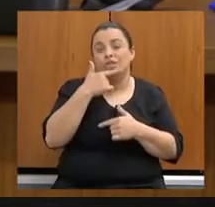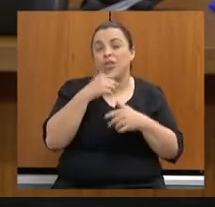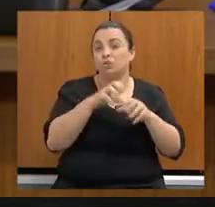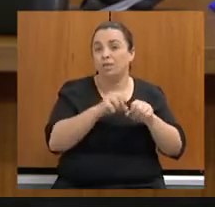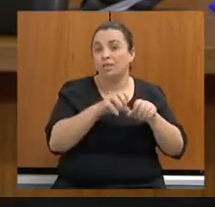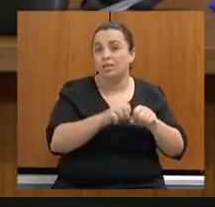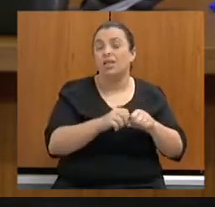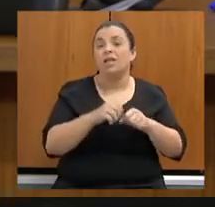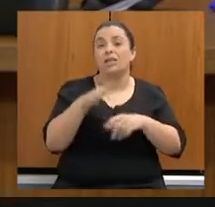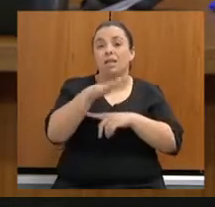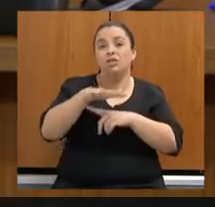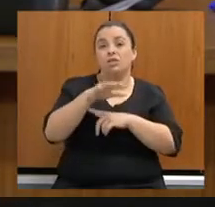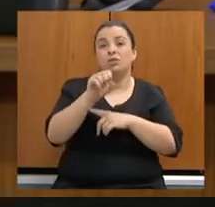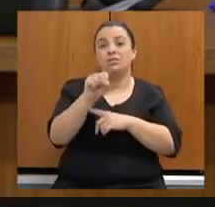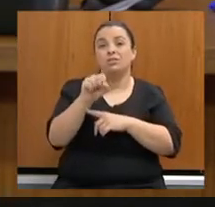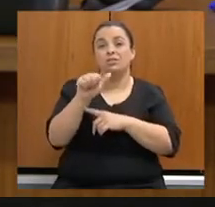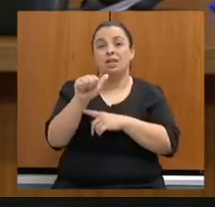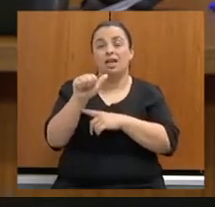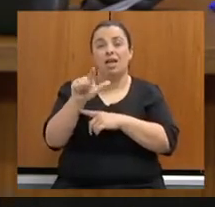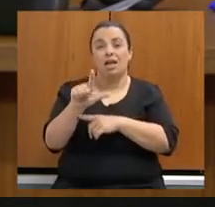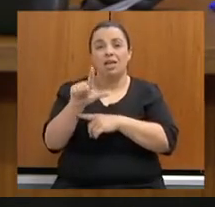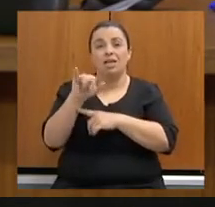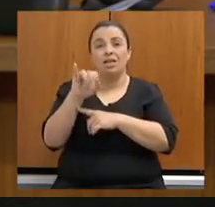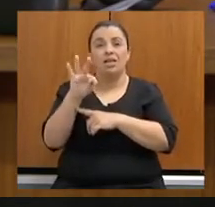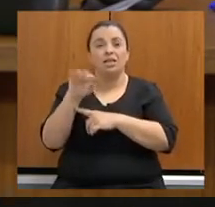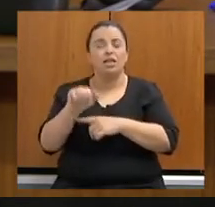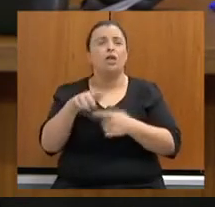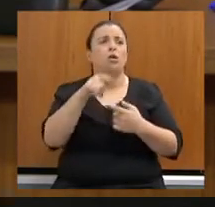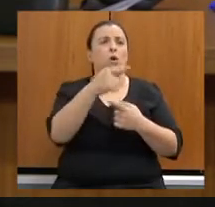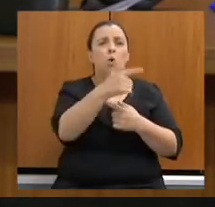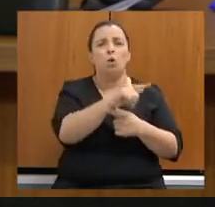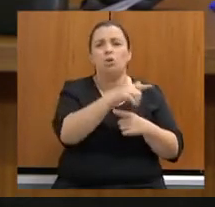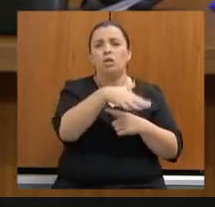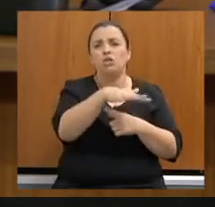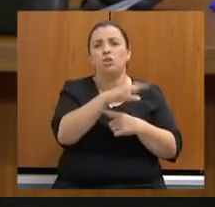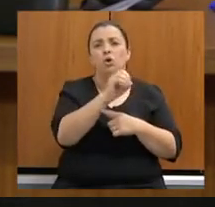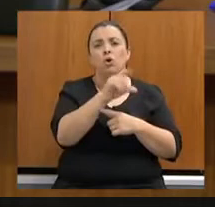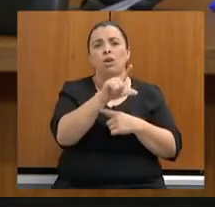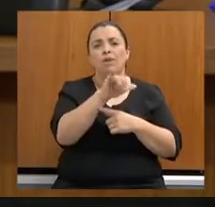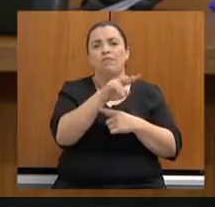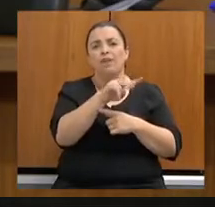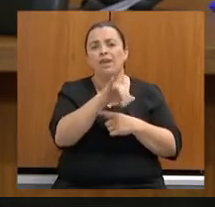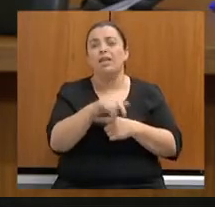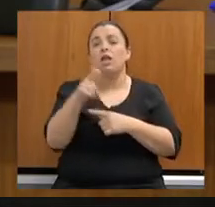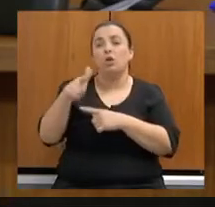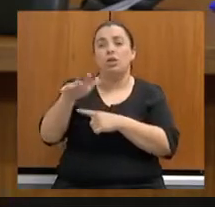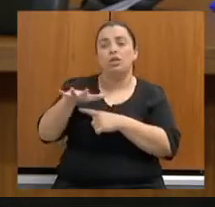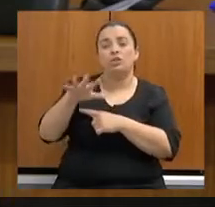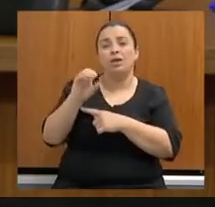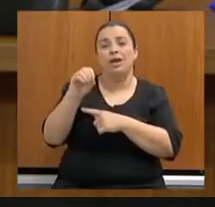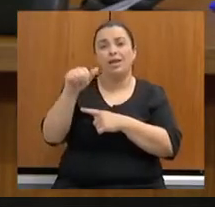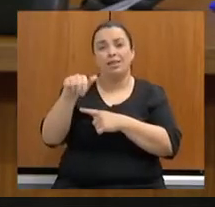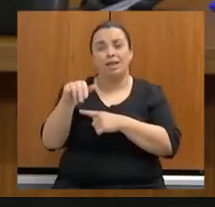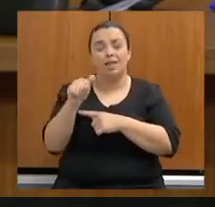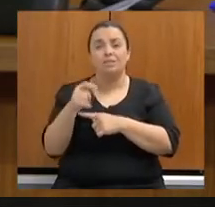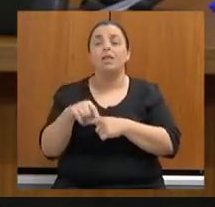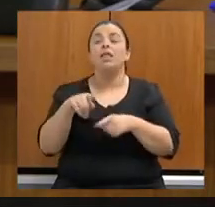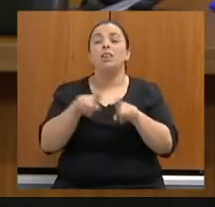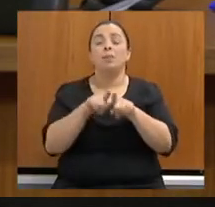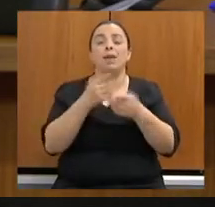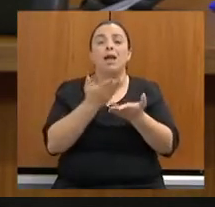região do Salitre na região de Oliveira da região da Canastra é as aulas as aulas Instituto Cândido Tostes